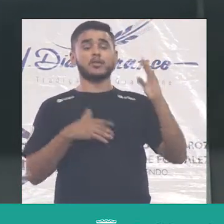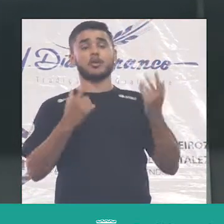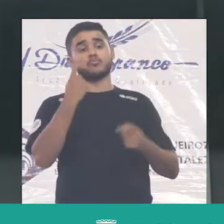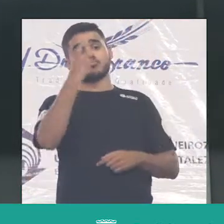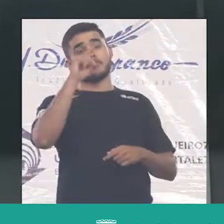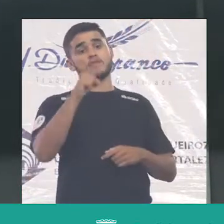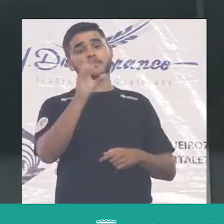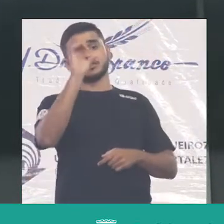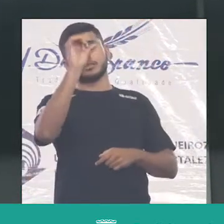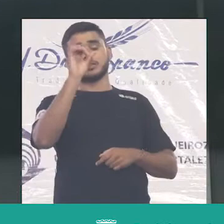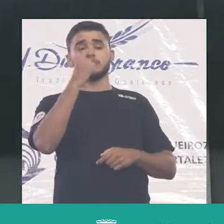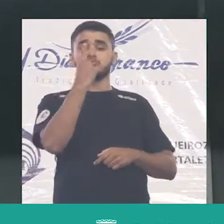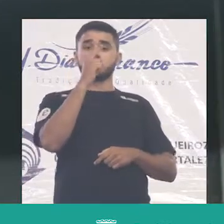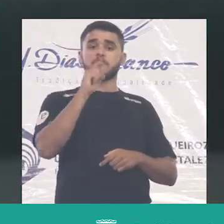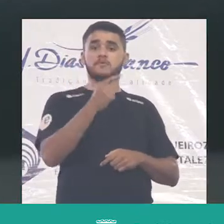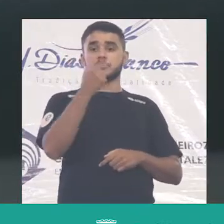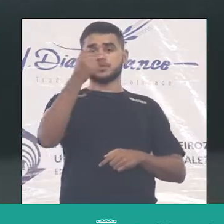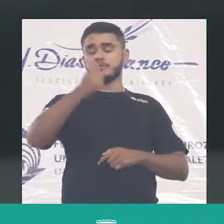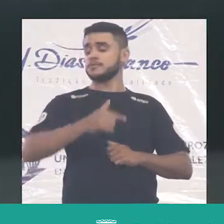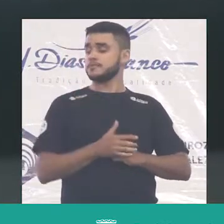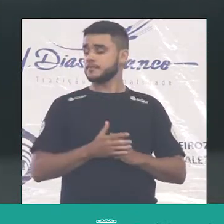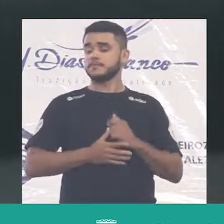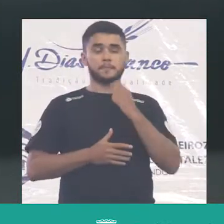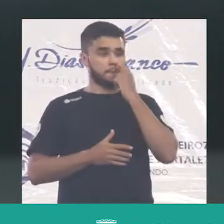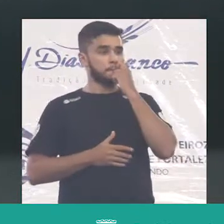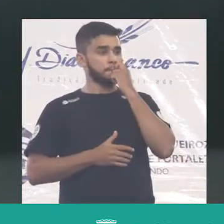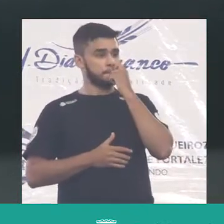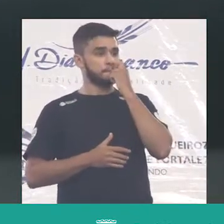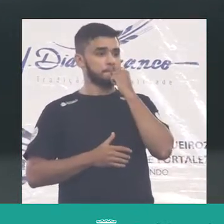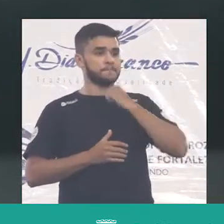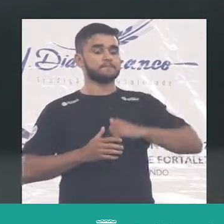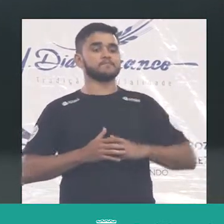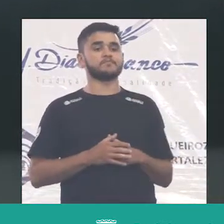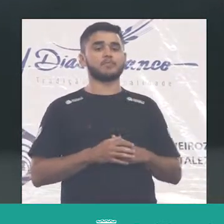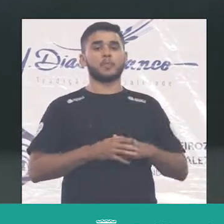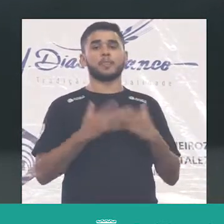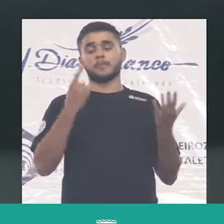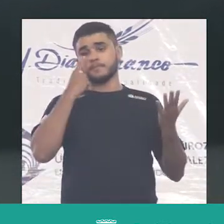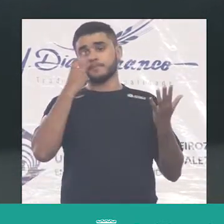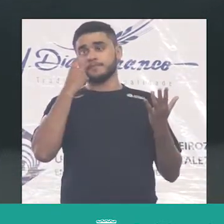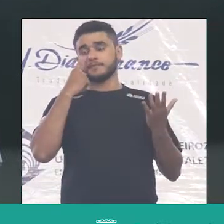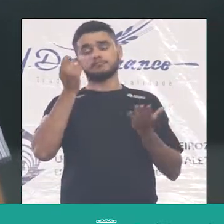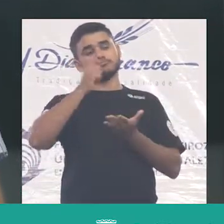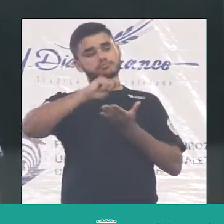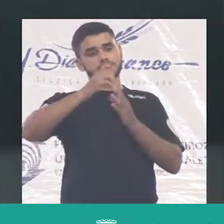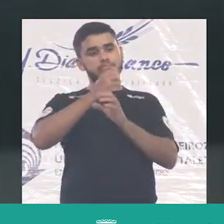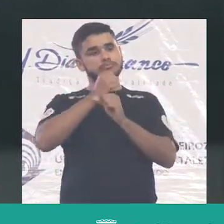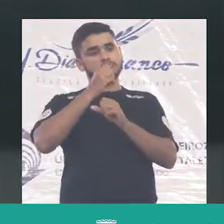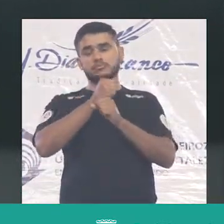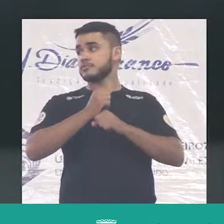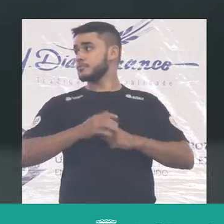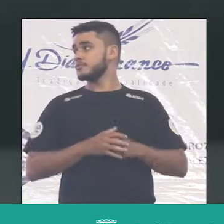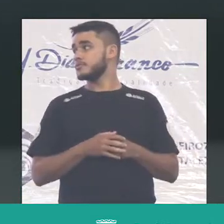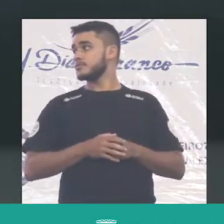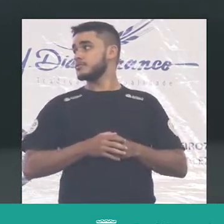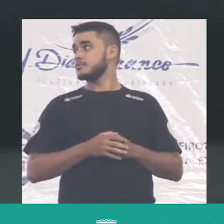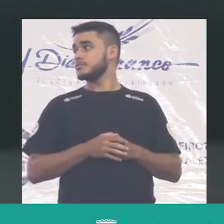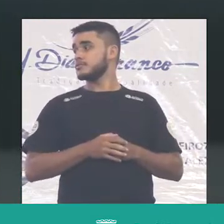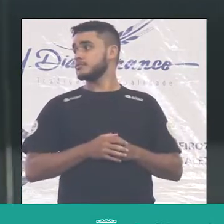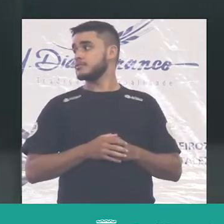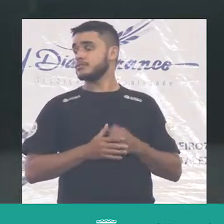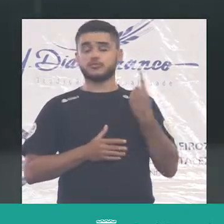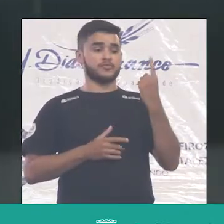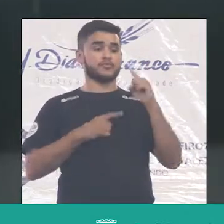1,7. Os outros itens já seriam absurdos. Só tinha 2 itens para você testar. O que você fazia? No braço. 1,6